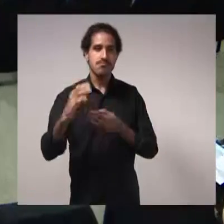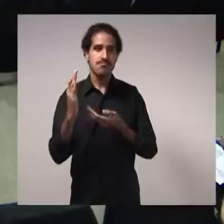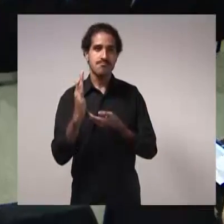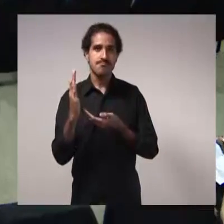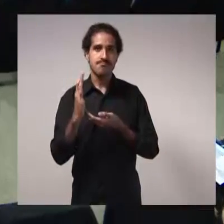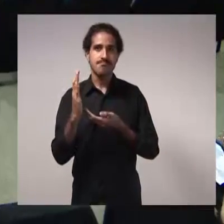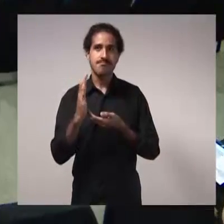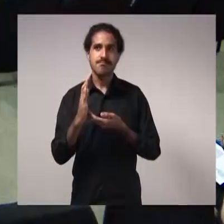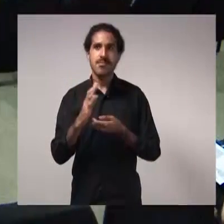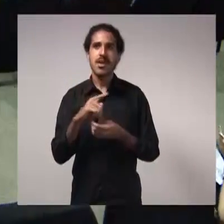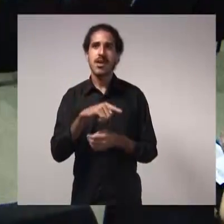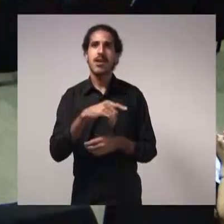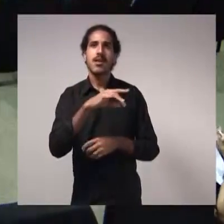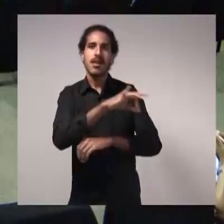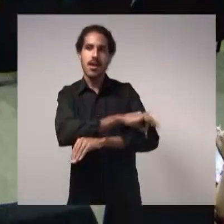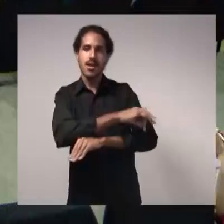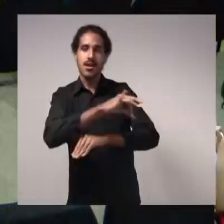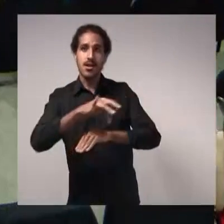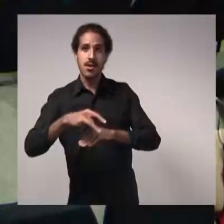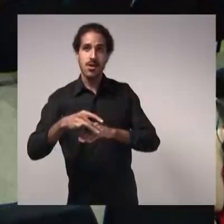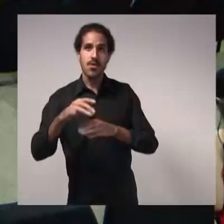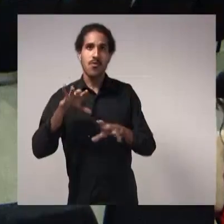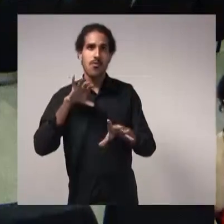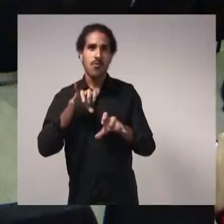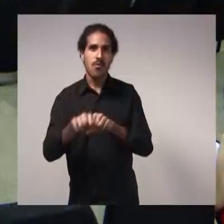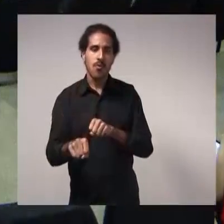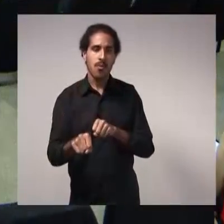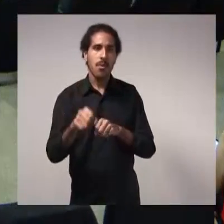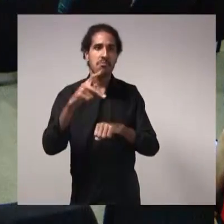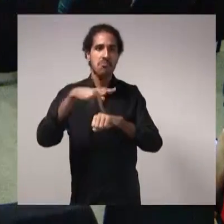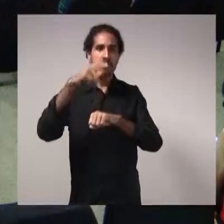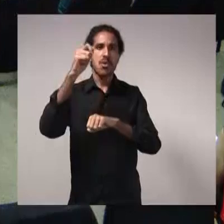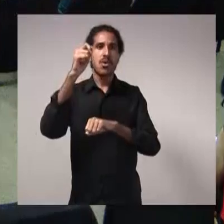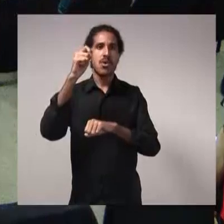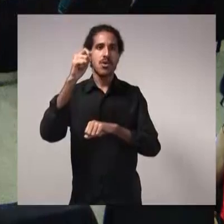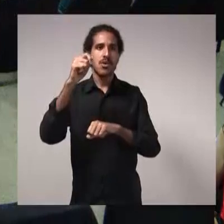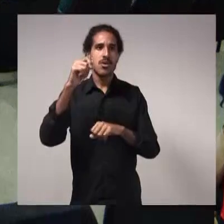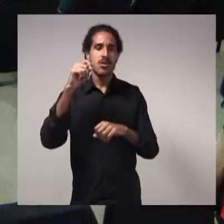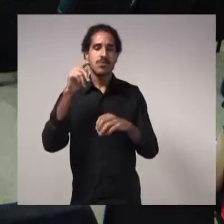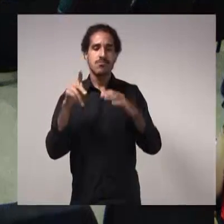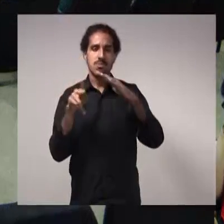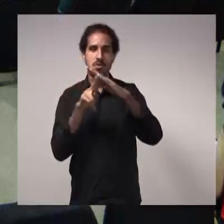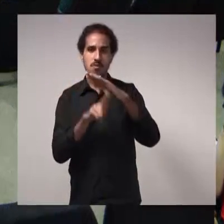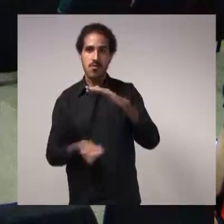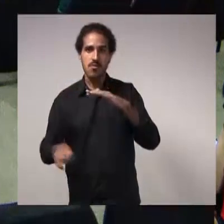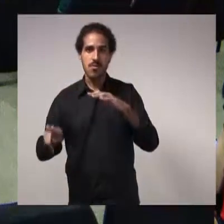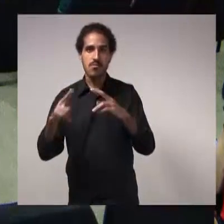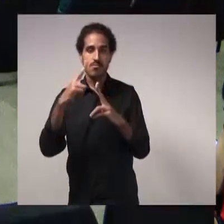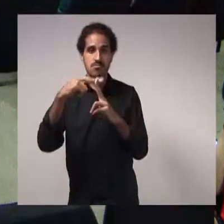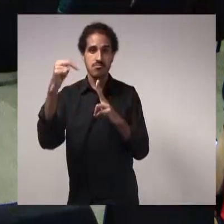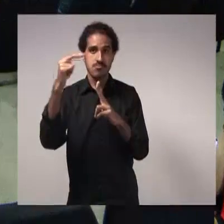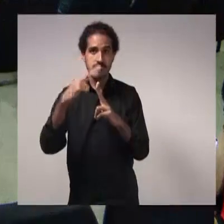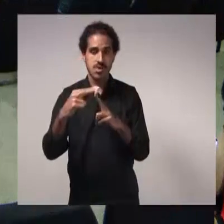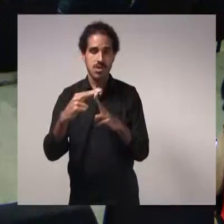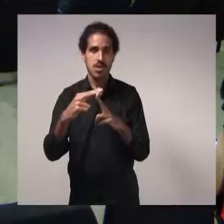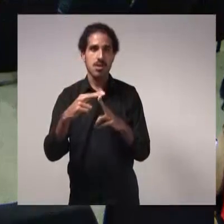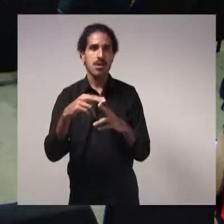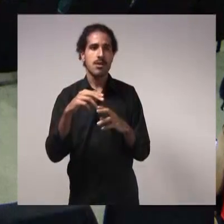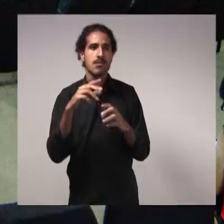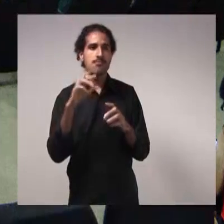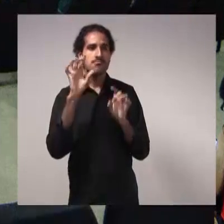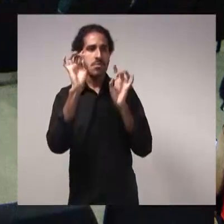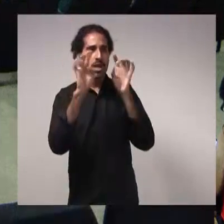Senhor Mário é arquiteto formado e pós-graduado pela Universidade de Brasília. É especialista